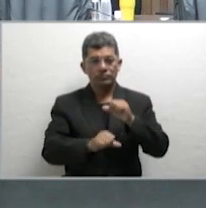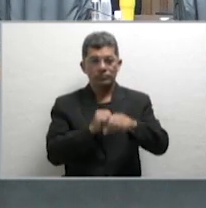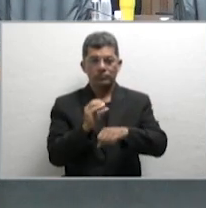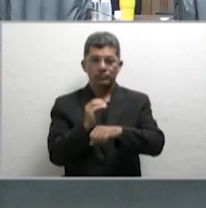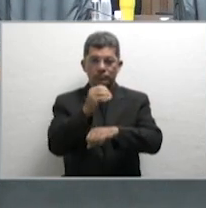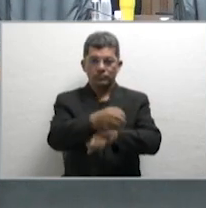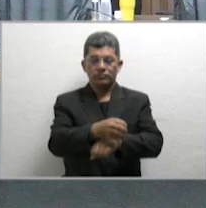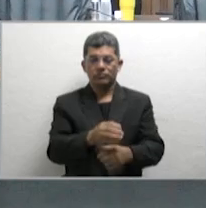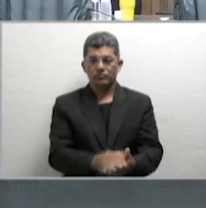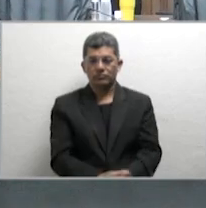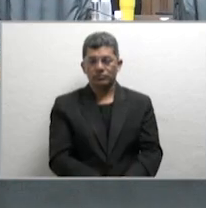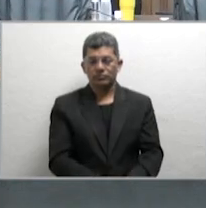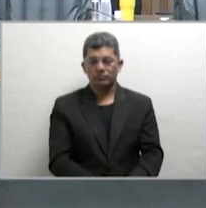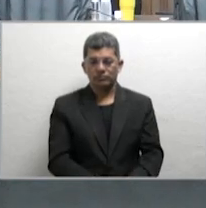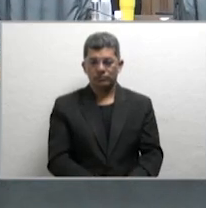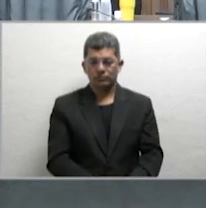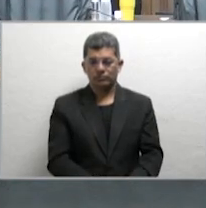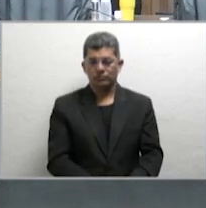do dia.